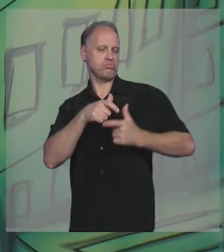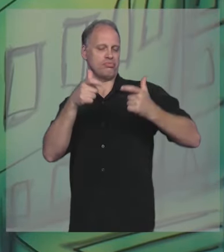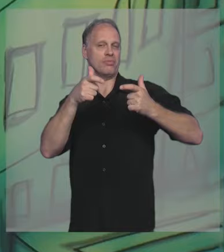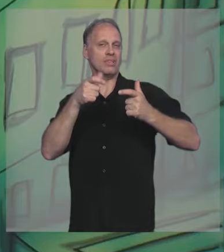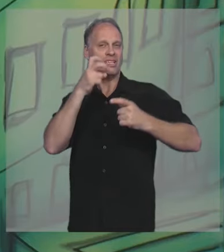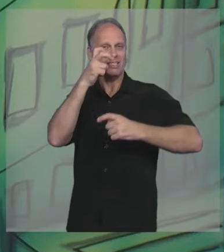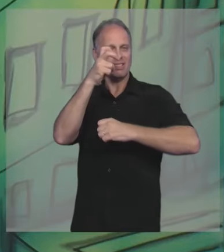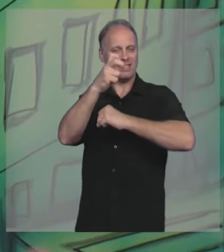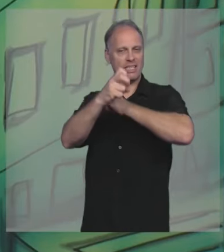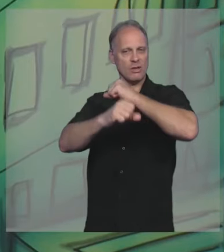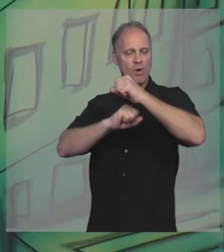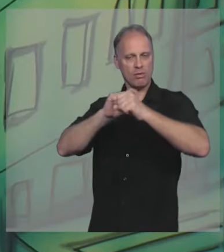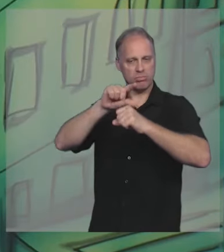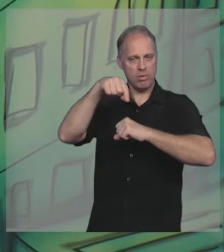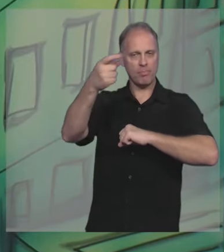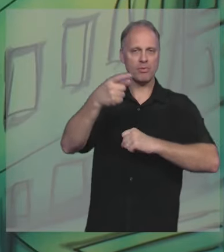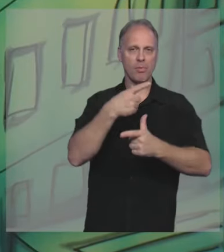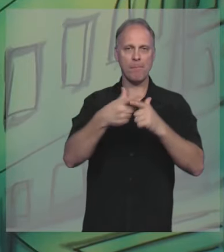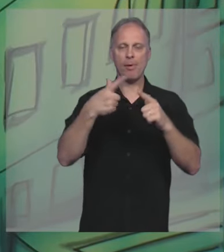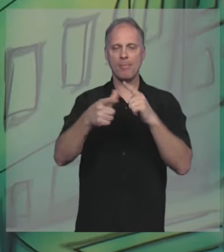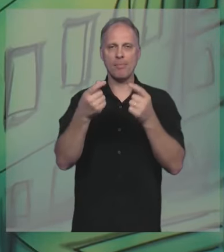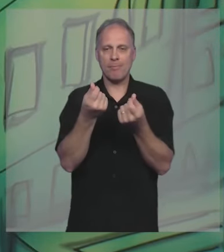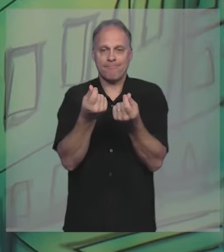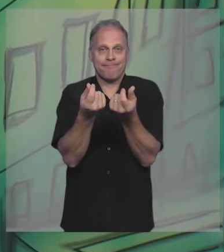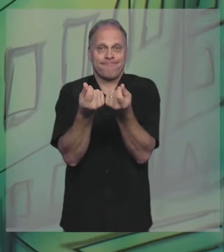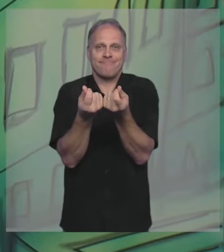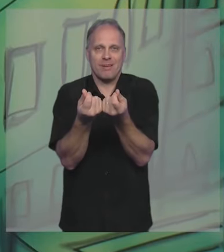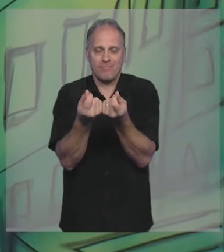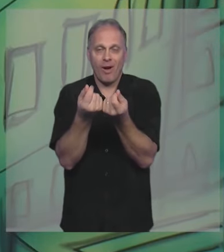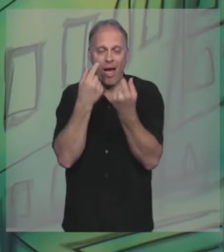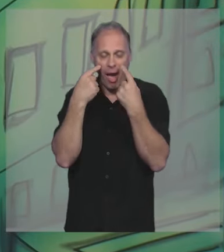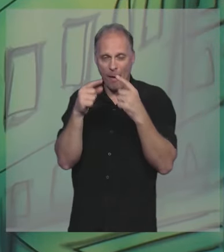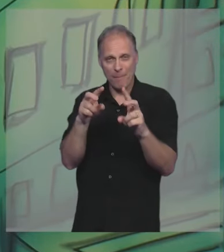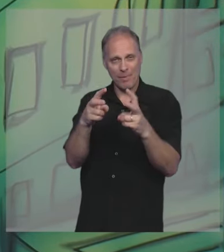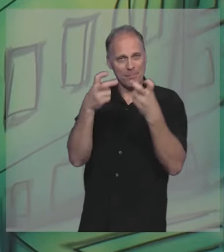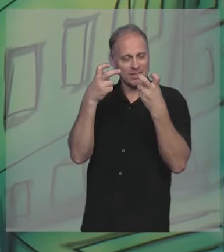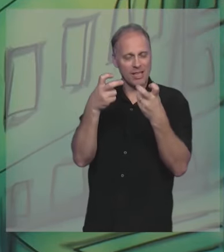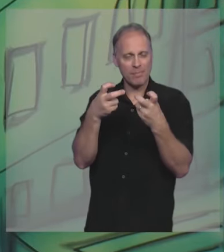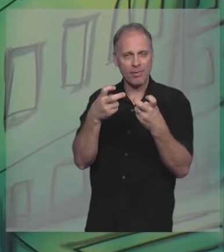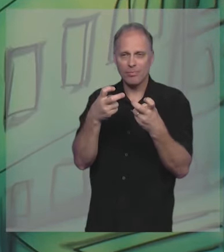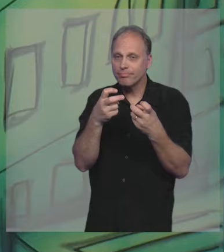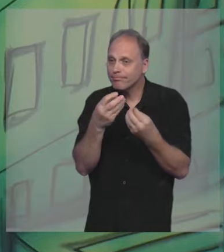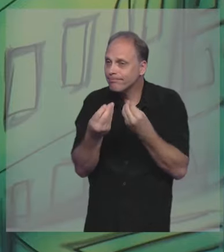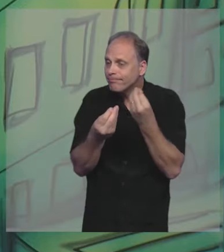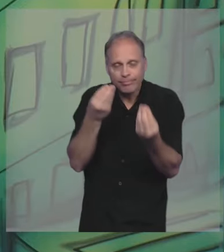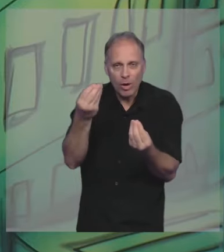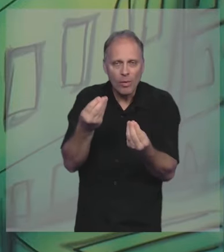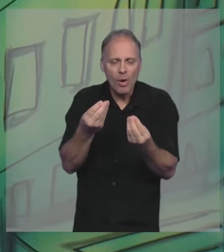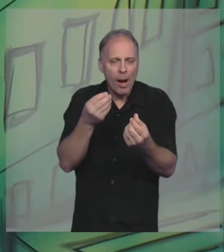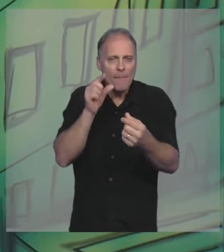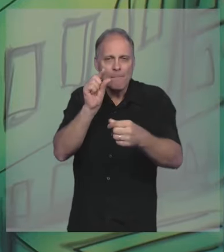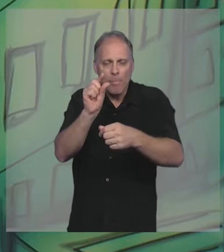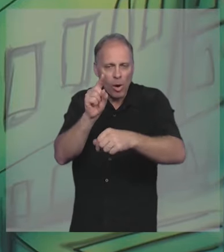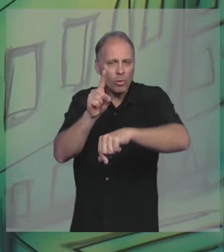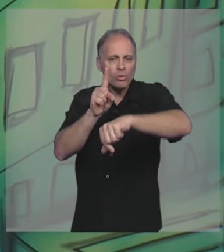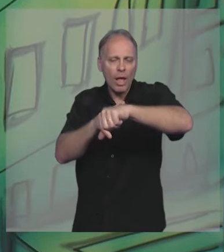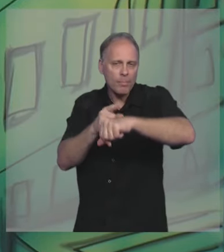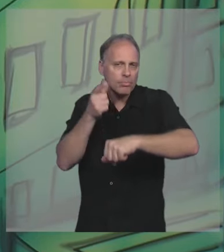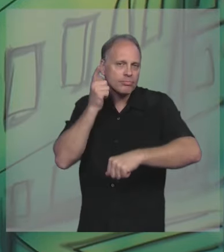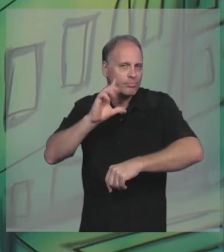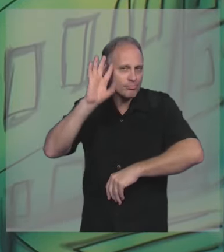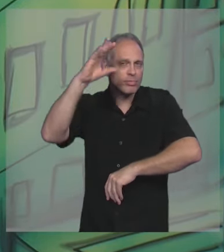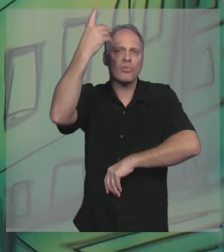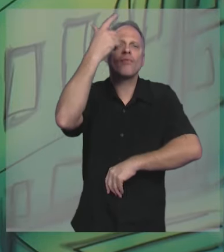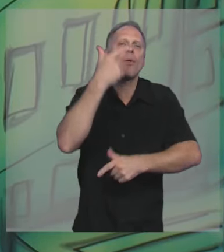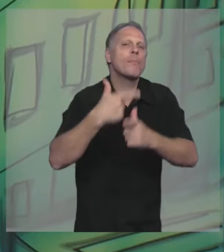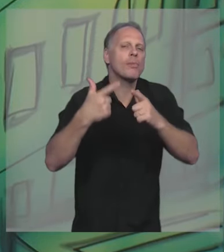anos depois nós estamos numa crise econômica, né? Sim, eu pelo menos vejo sem perspectiva a curto prazo de